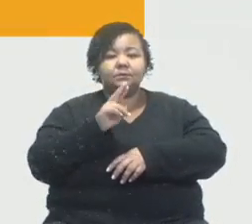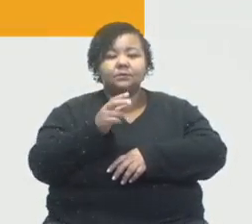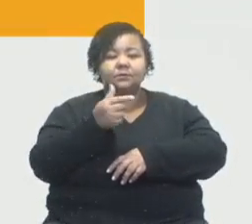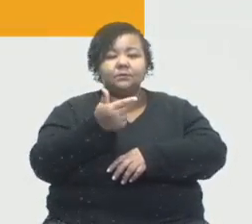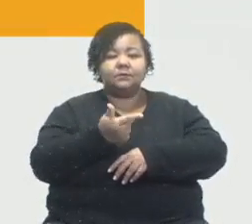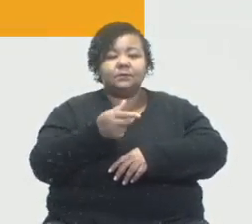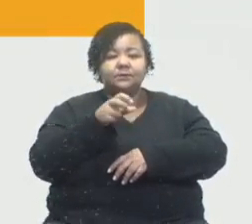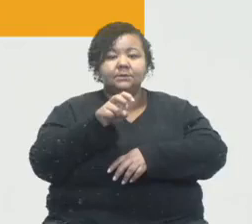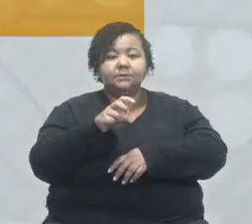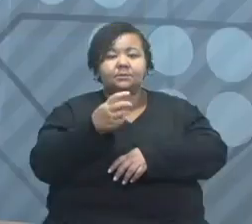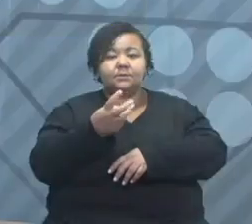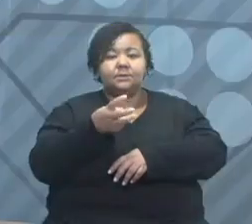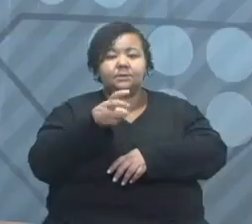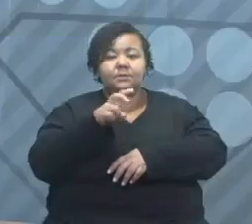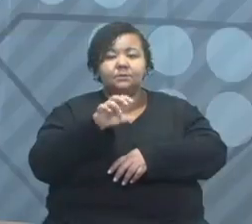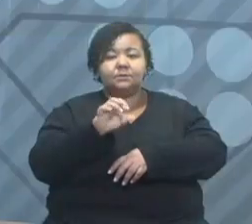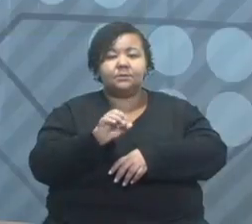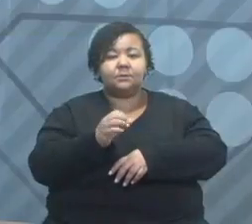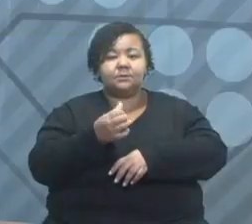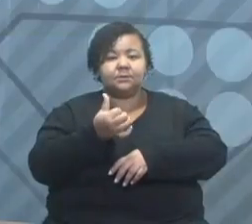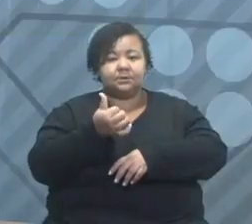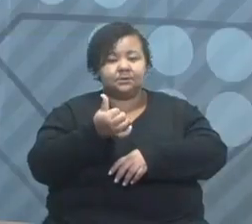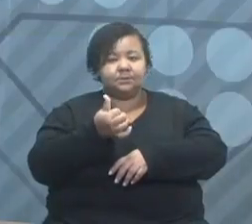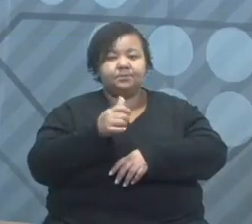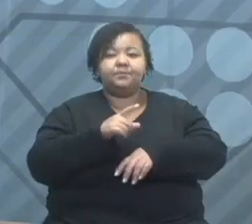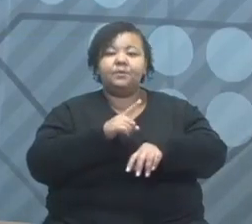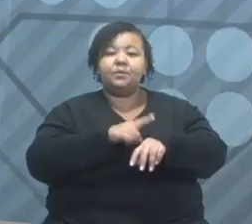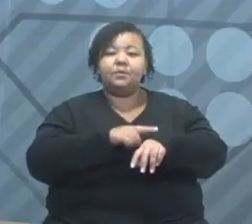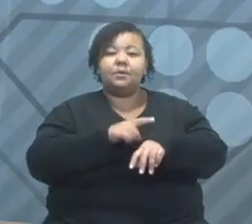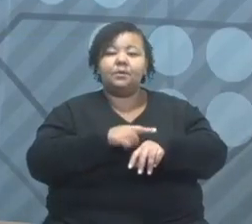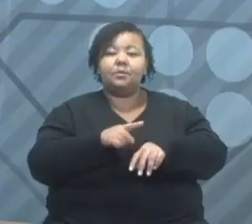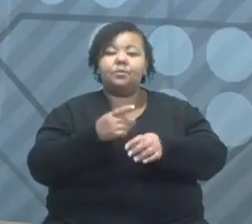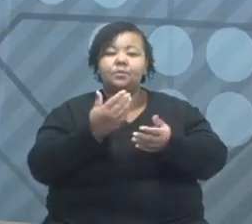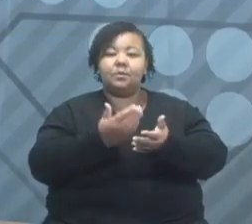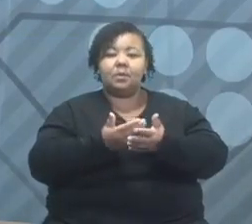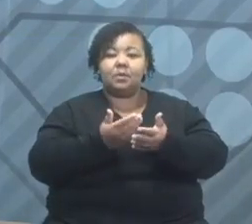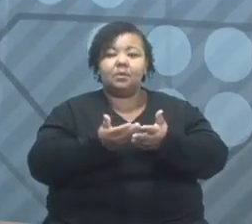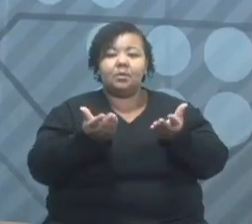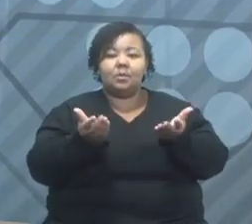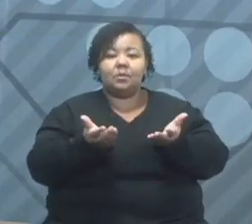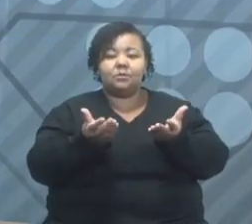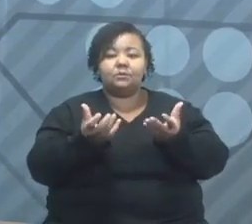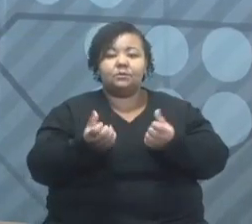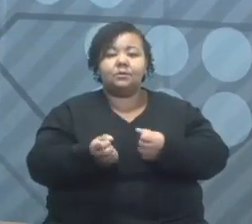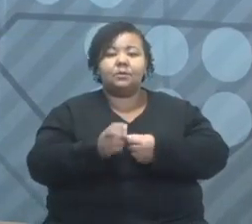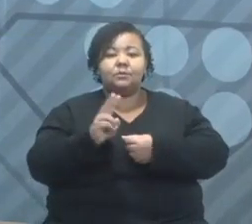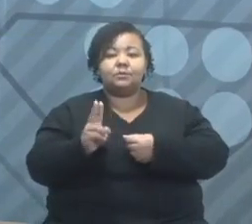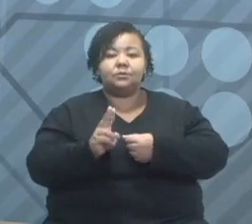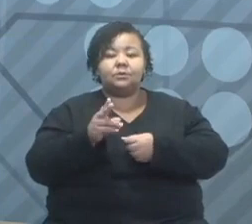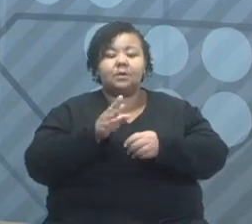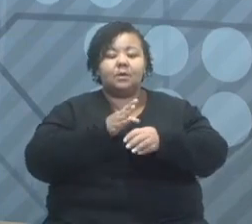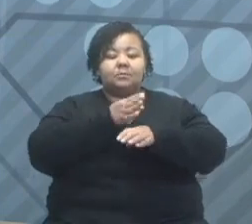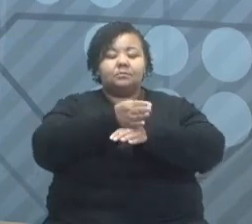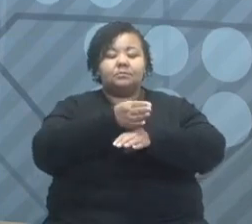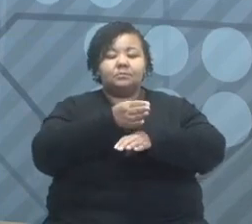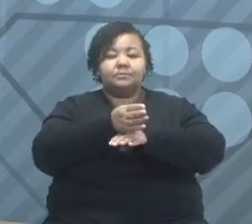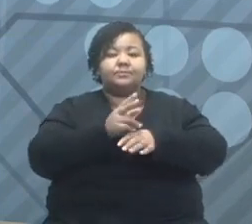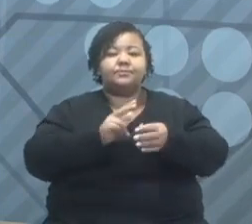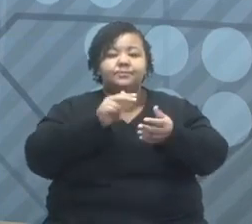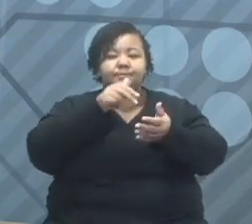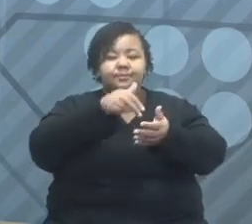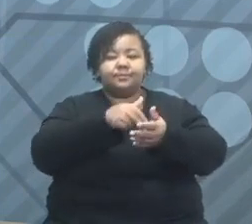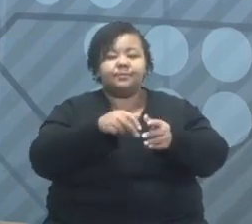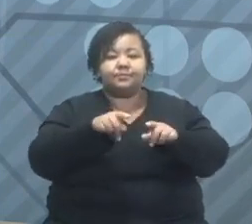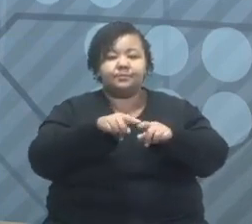253506. Então, em determinado momento da nossa aula de hoje, vamos utilizá-lo. Então, acesse ele para que possamos participar também da